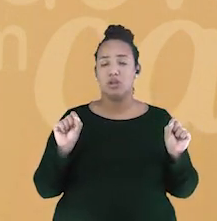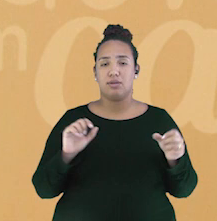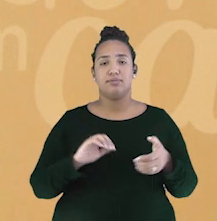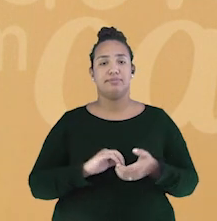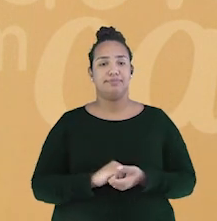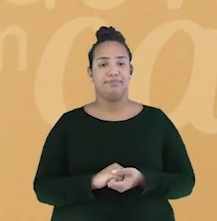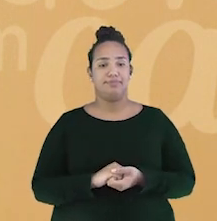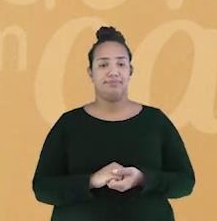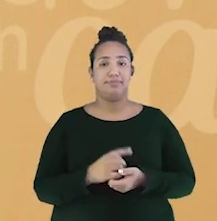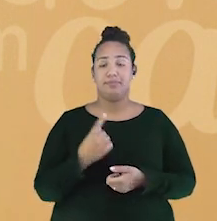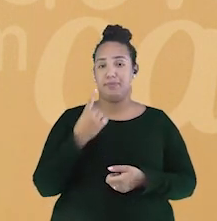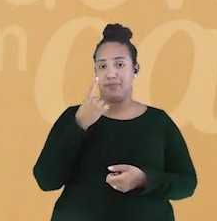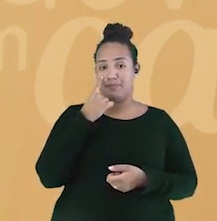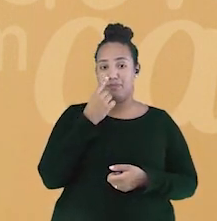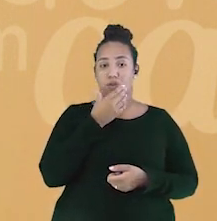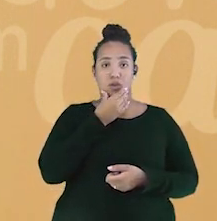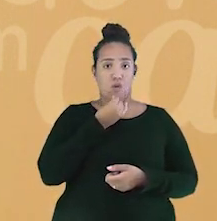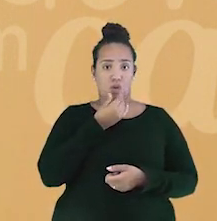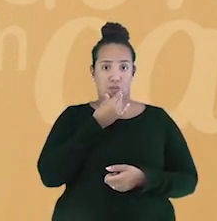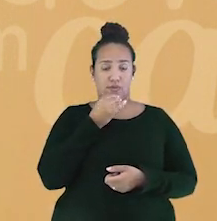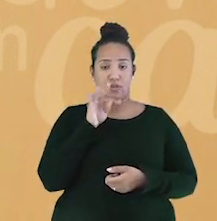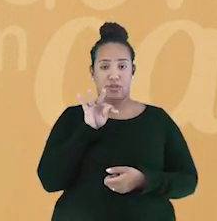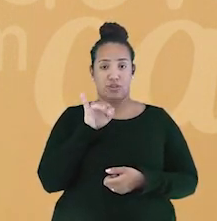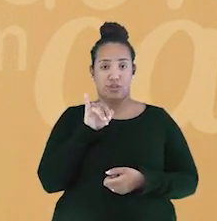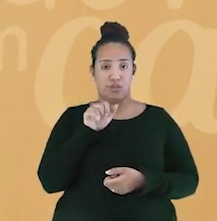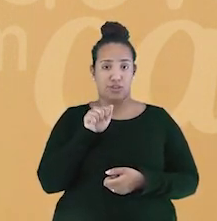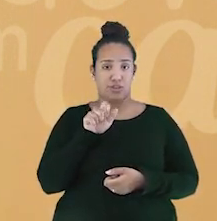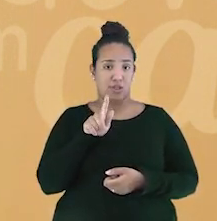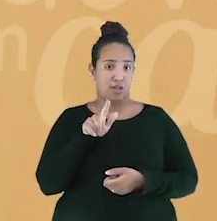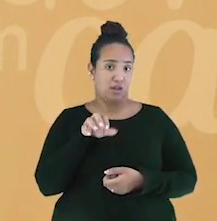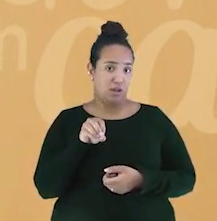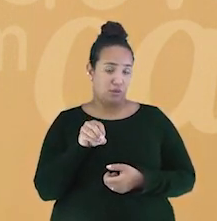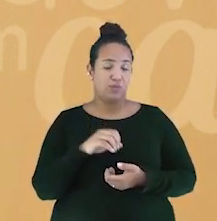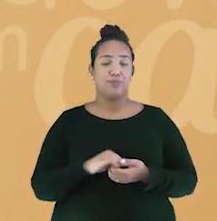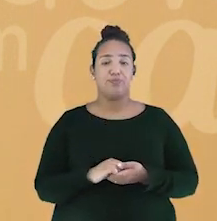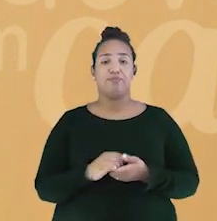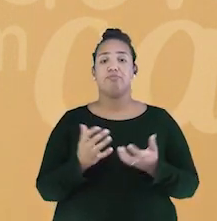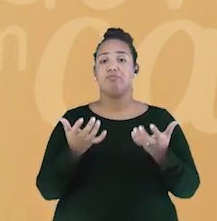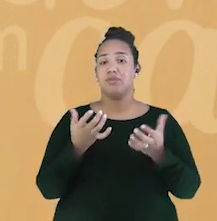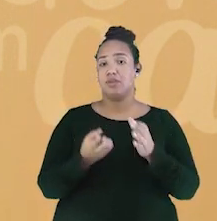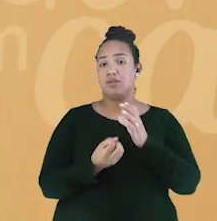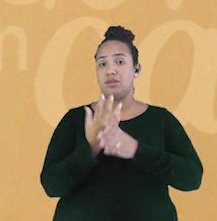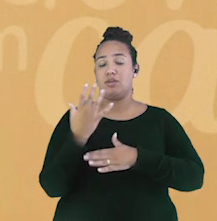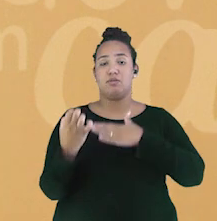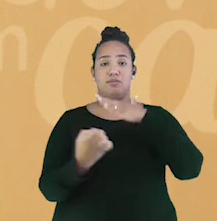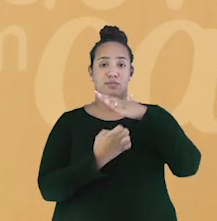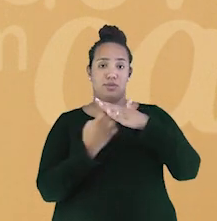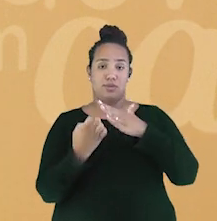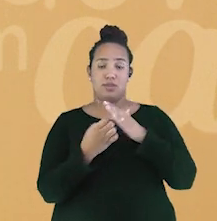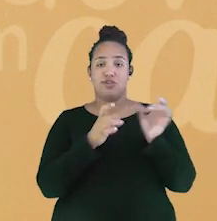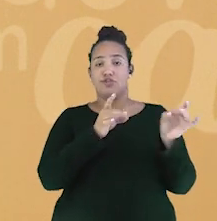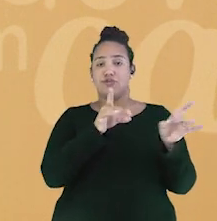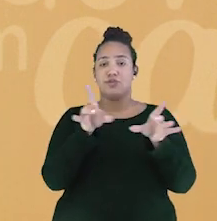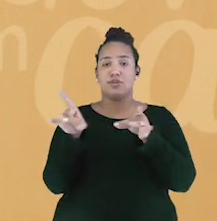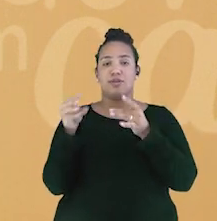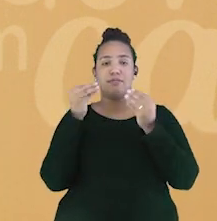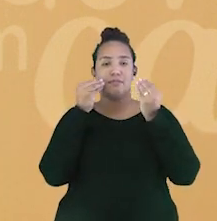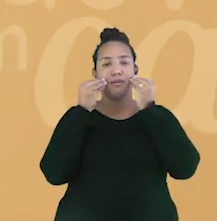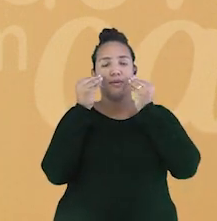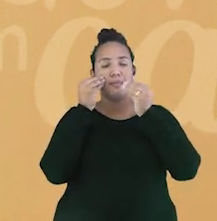veja o caso do Thiago ele quer montar uma empresa de Distribuição e vendas de cosméticos